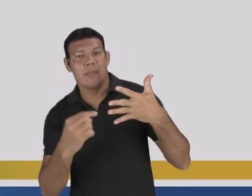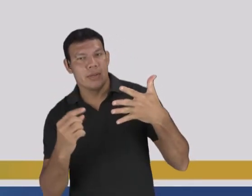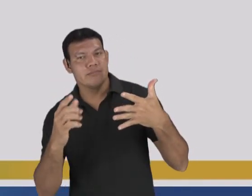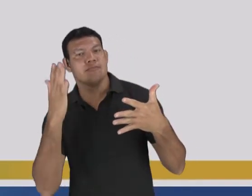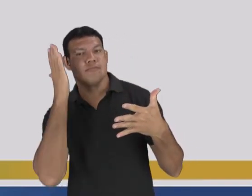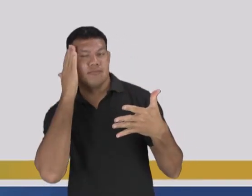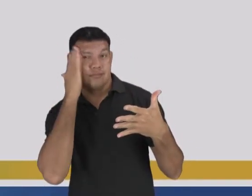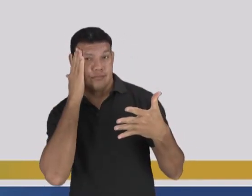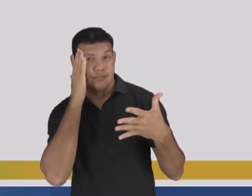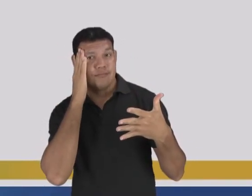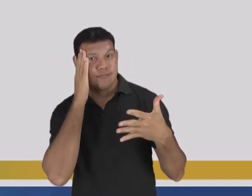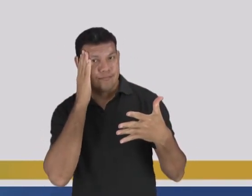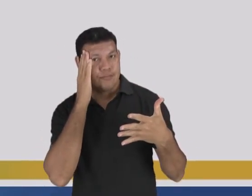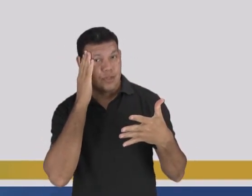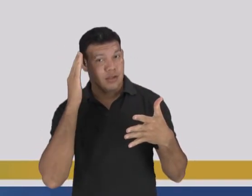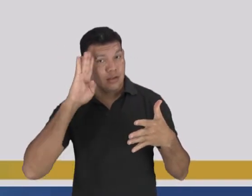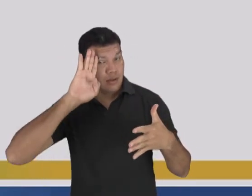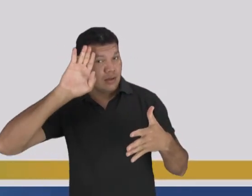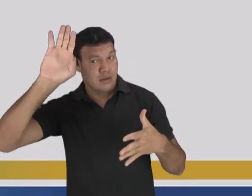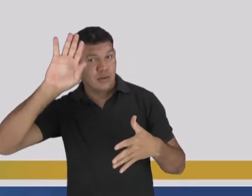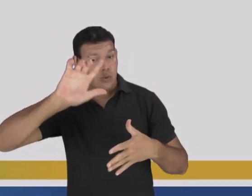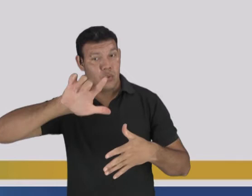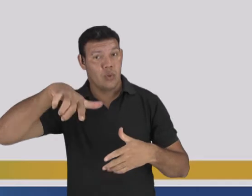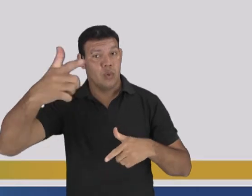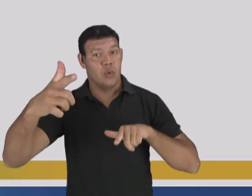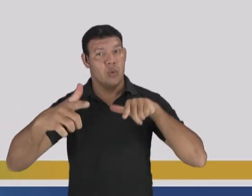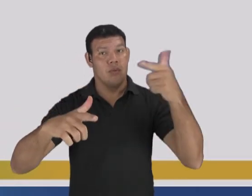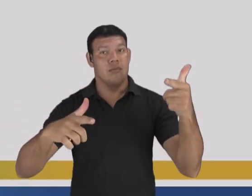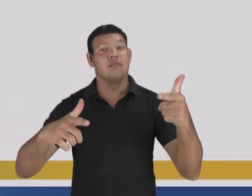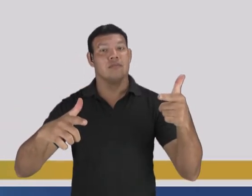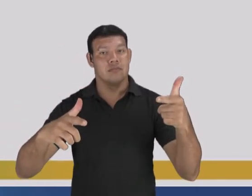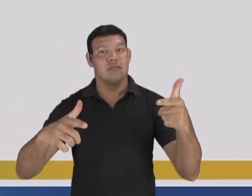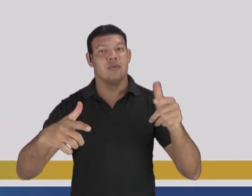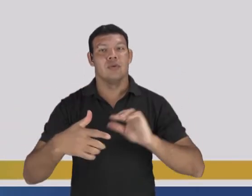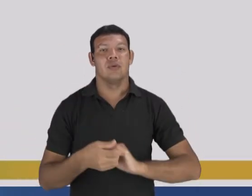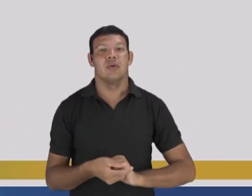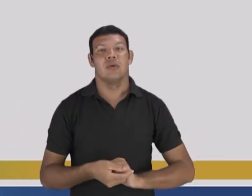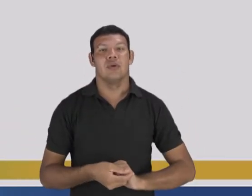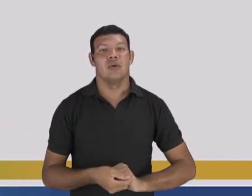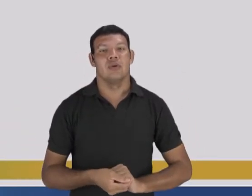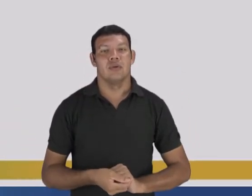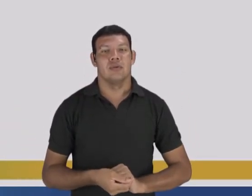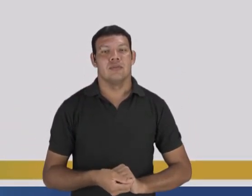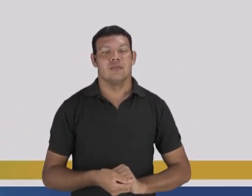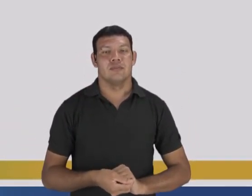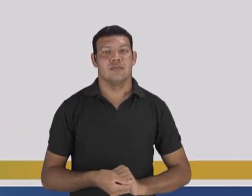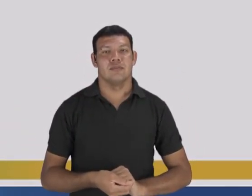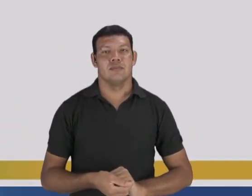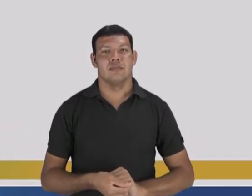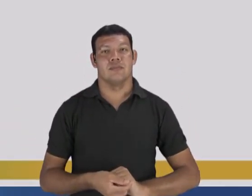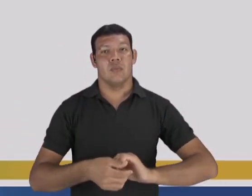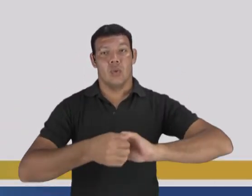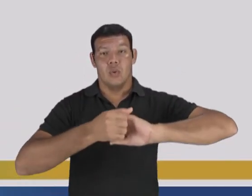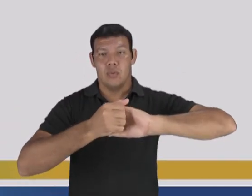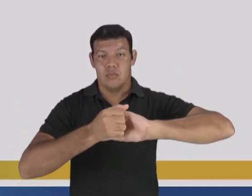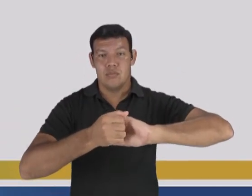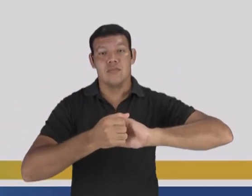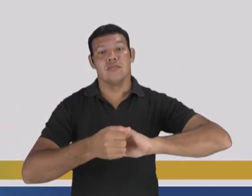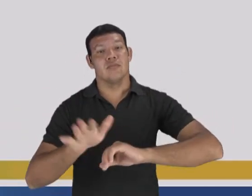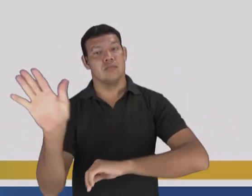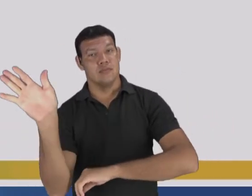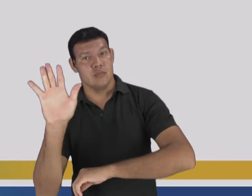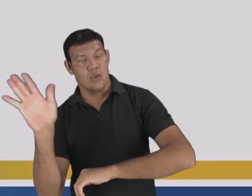num idioma diferente. Então, eu costumo dizer que os saludos e despedidas são elementos básicos